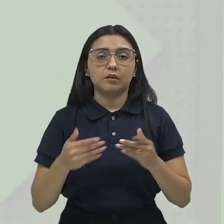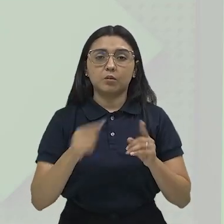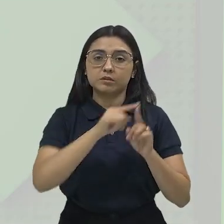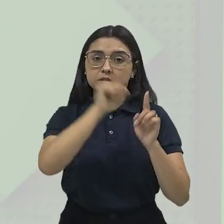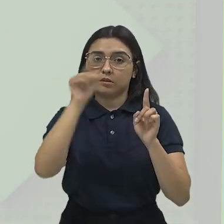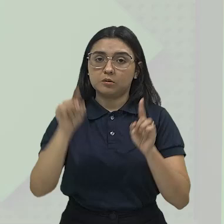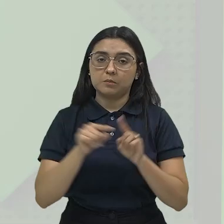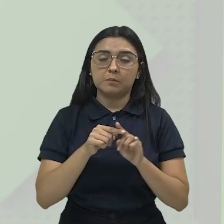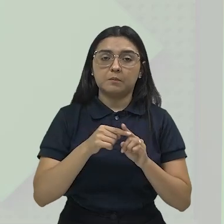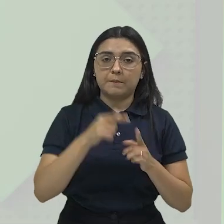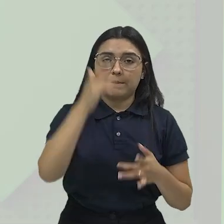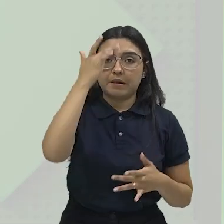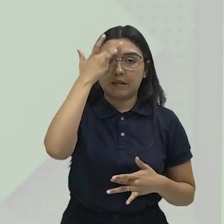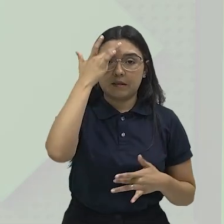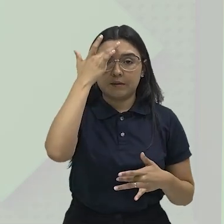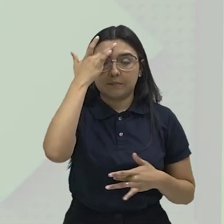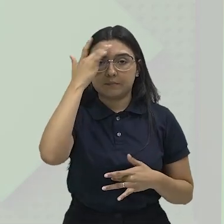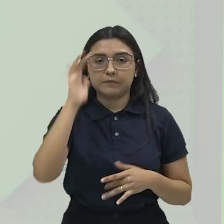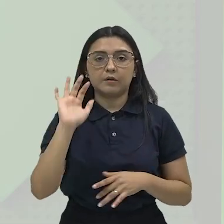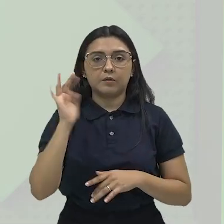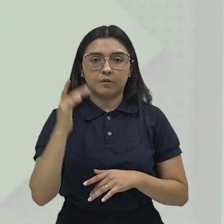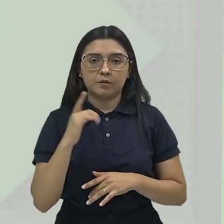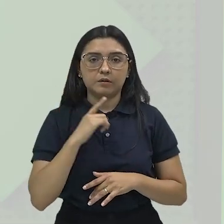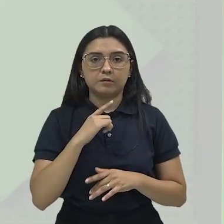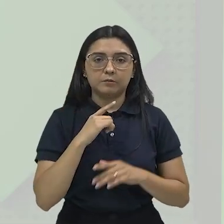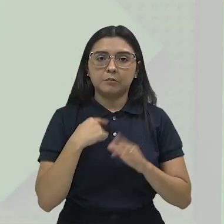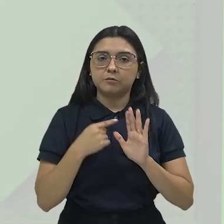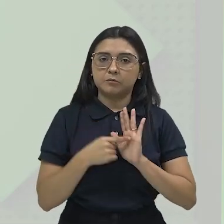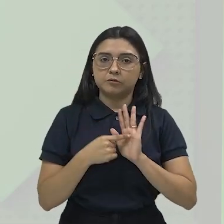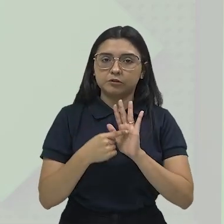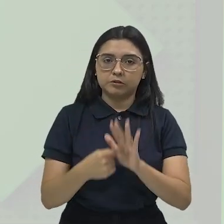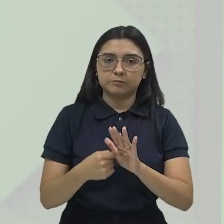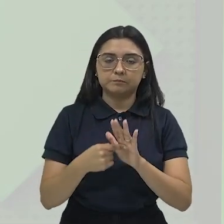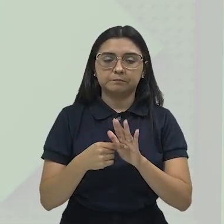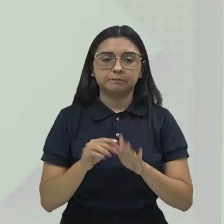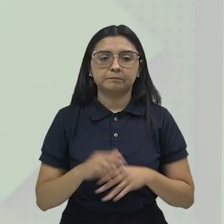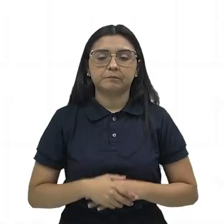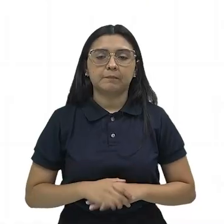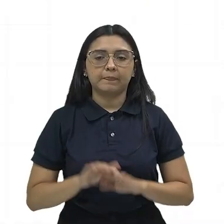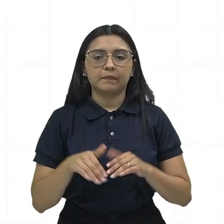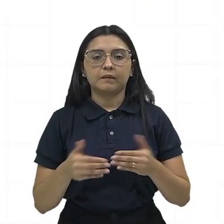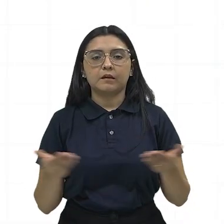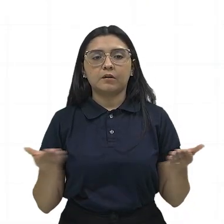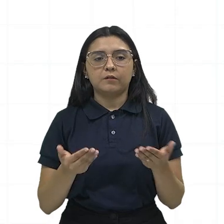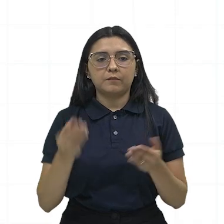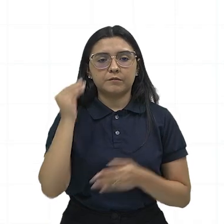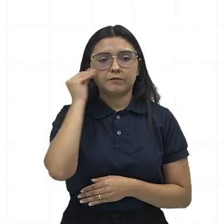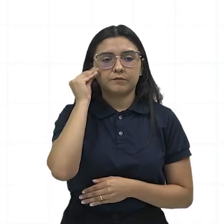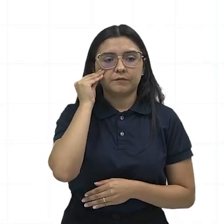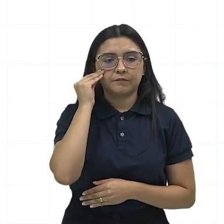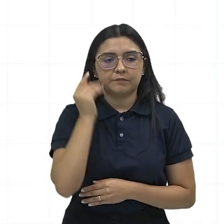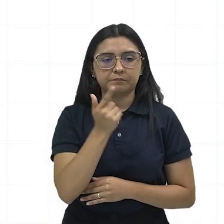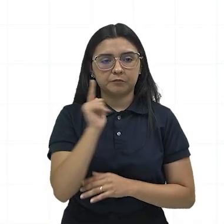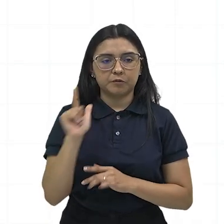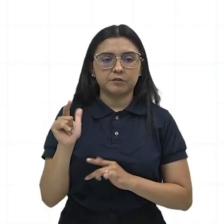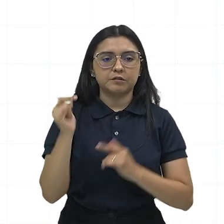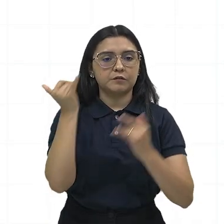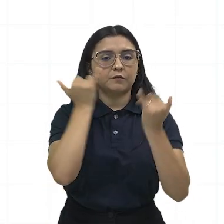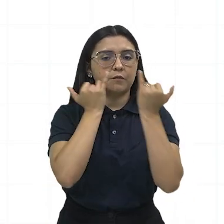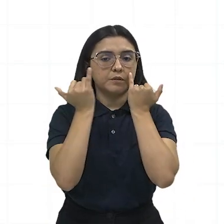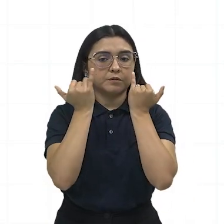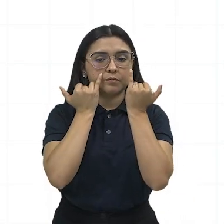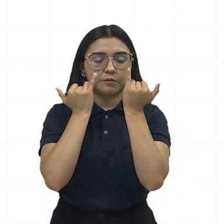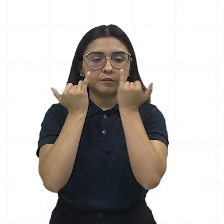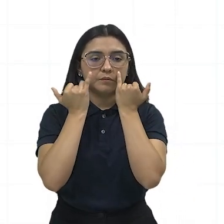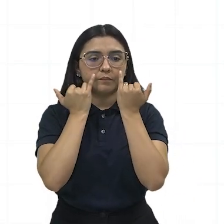malária, ele ocorre desta maneira, certo? Então, vamos aí para mais informações sobre esse ciclo, né? Então,